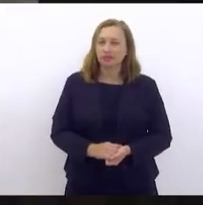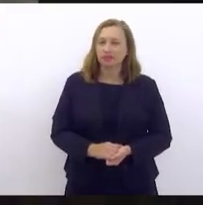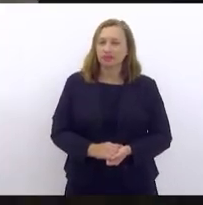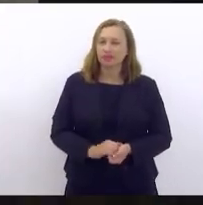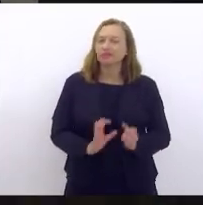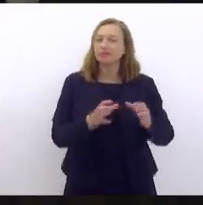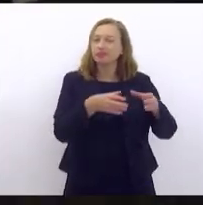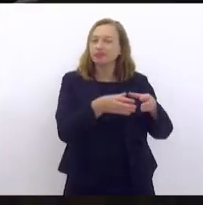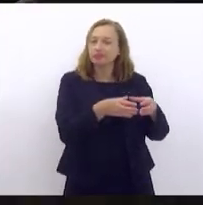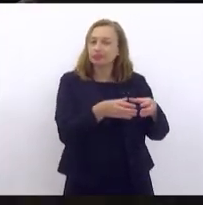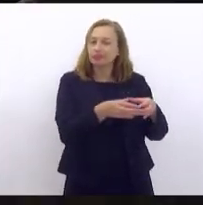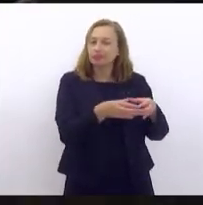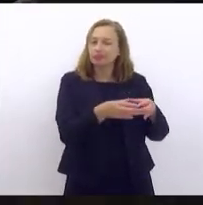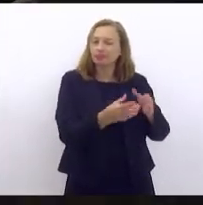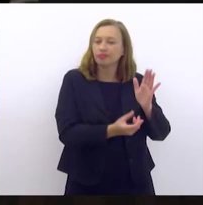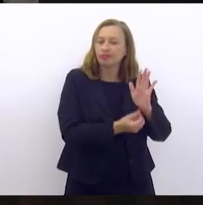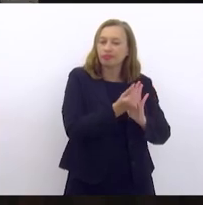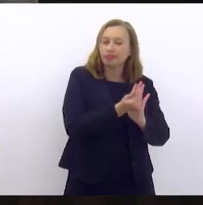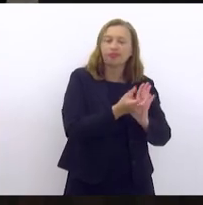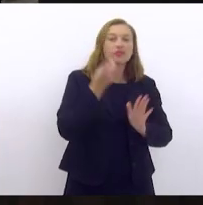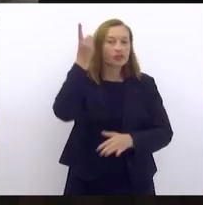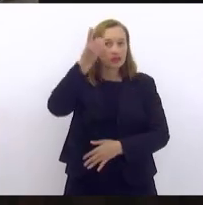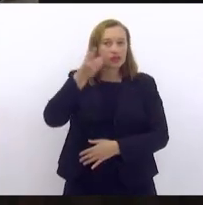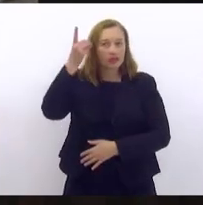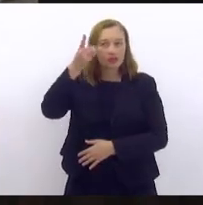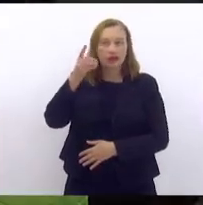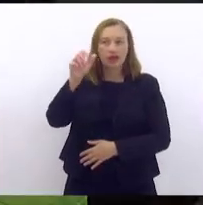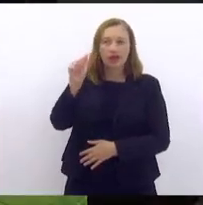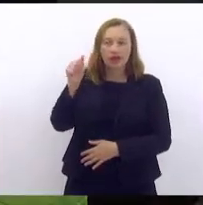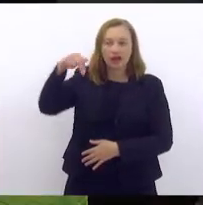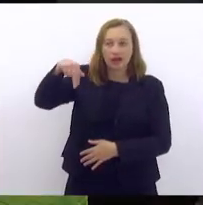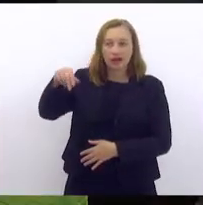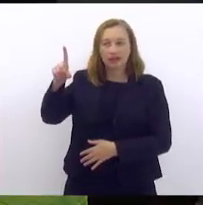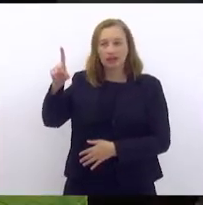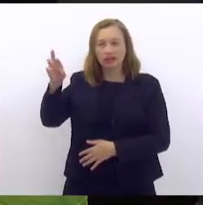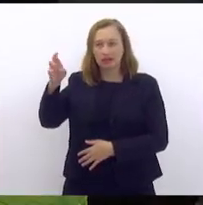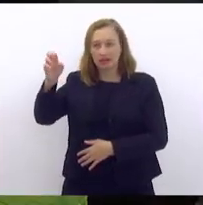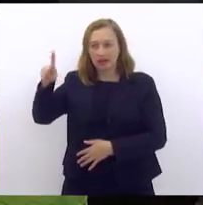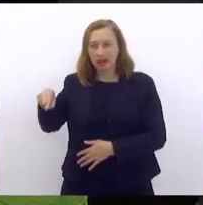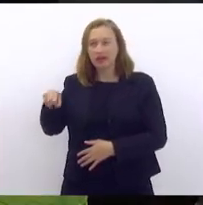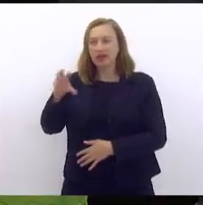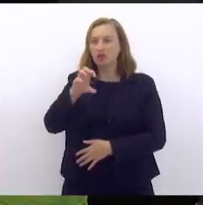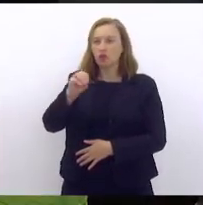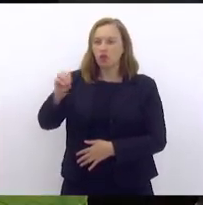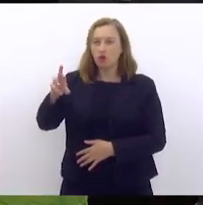Pela Comissão de Orçamento, deputado André Correia.